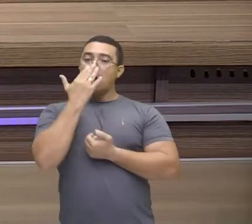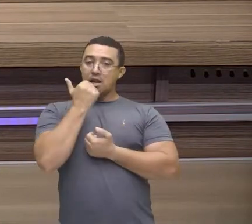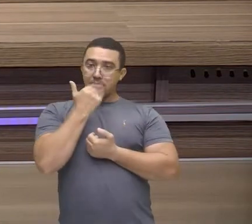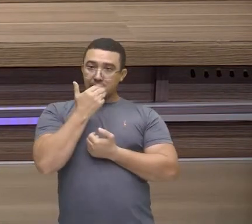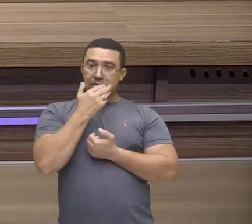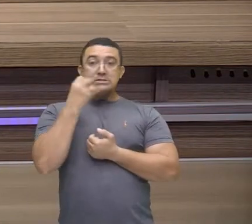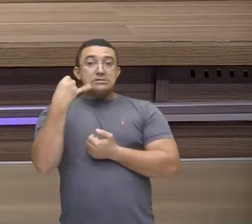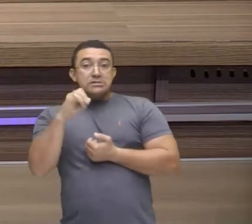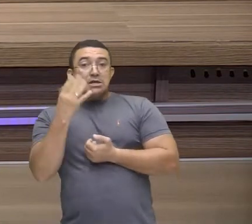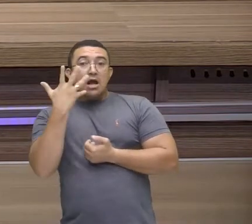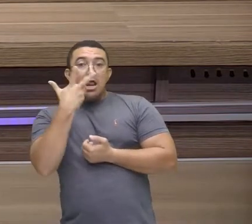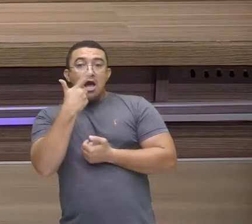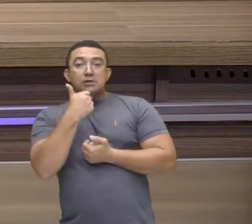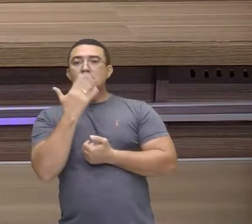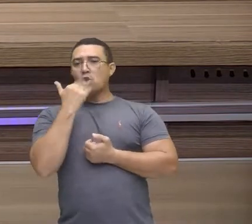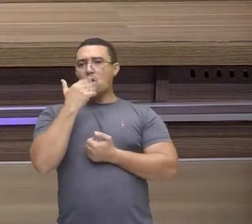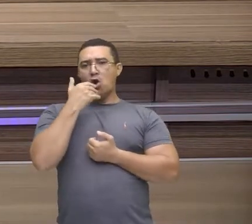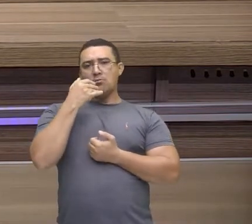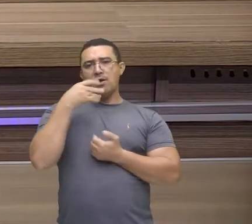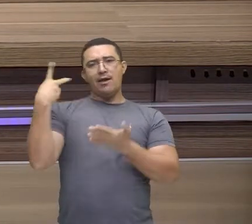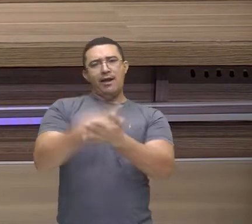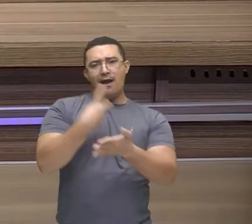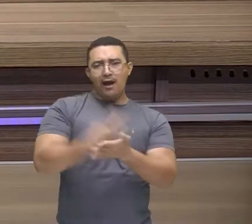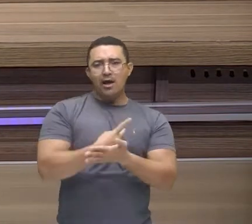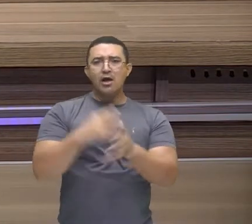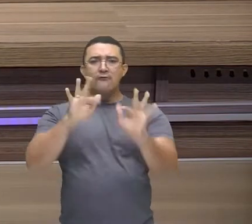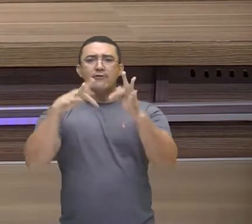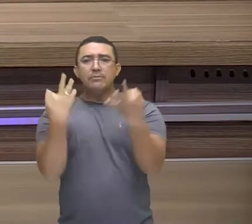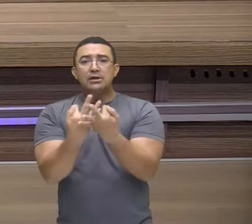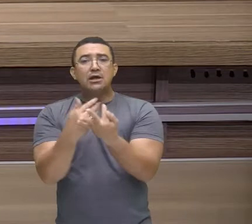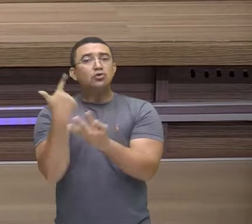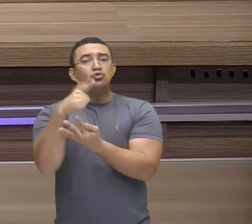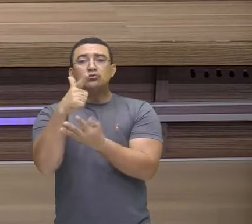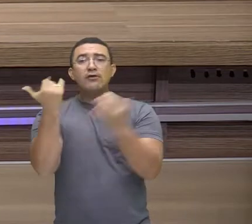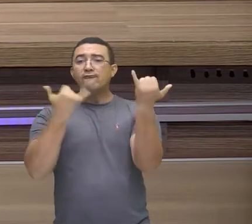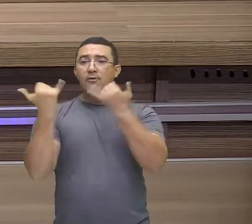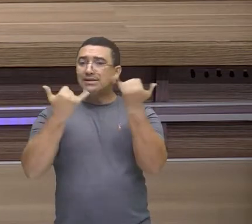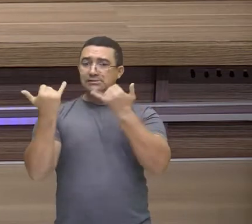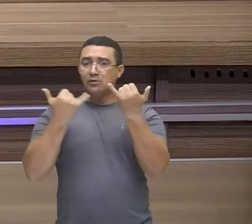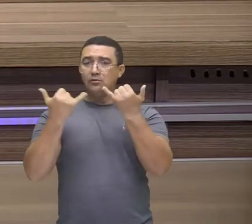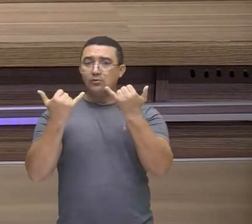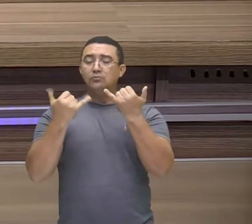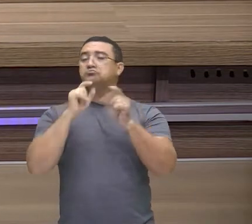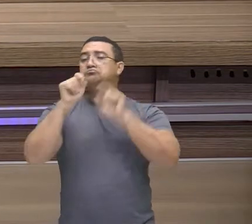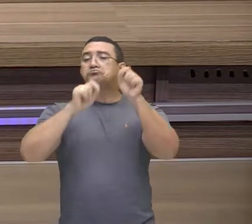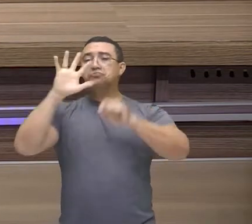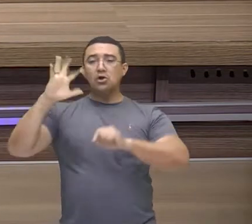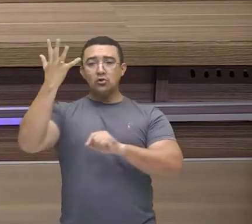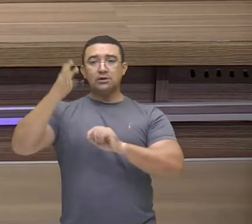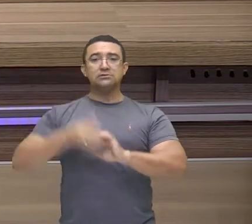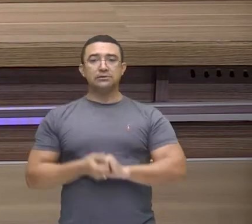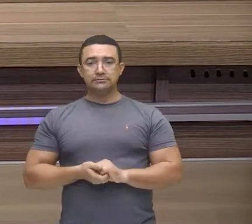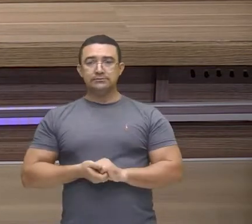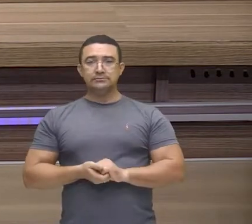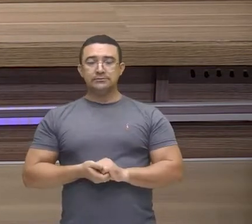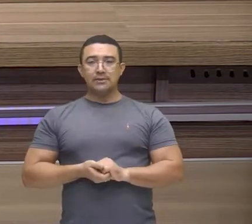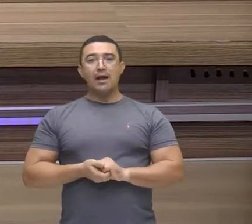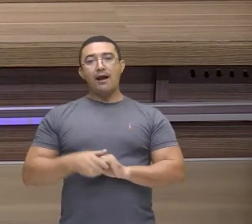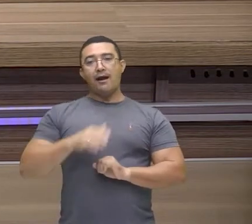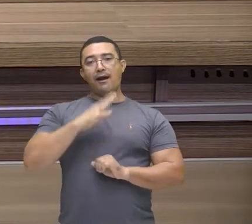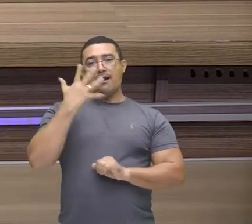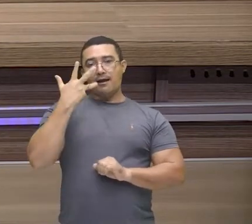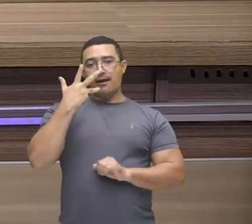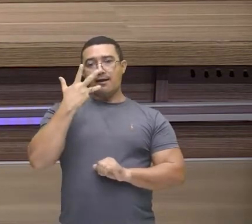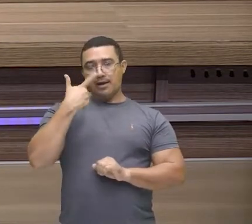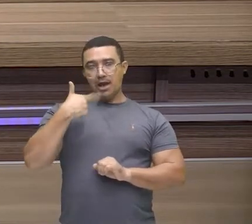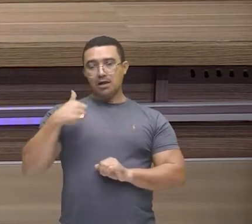não come adequadamente, se a família não tem essa informação adequada, né, o que acontece? Ele desenvolve menos. E o outro